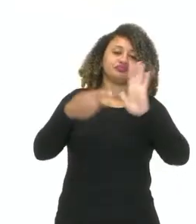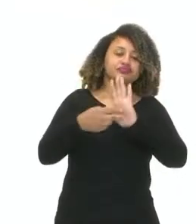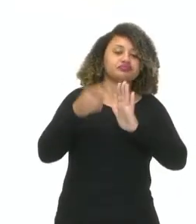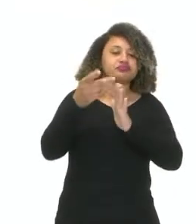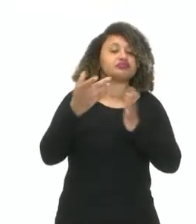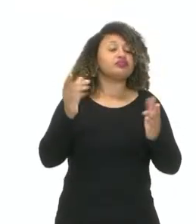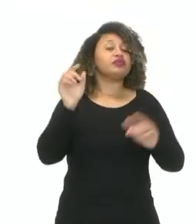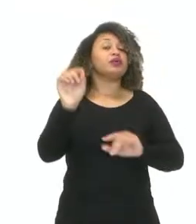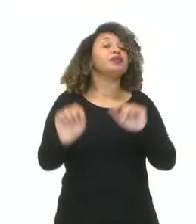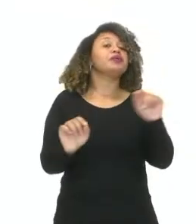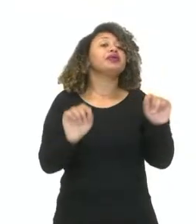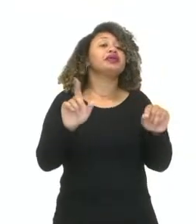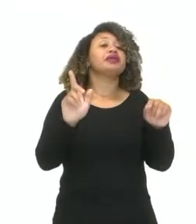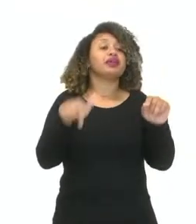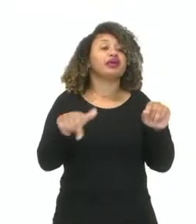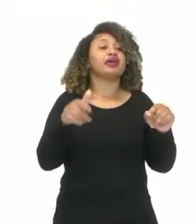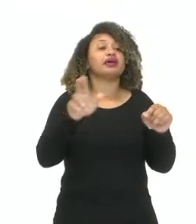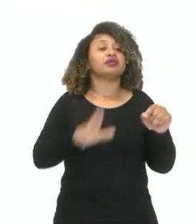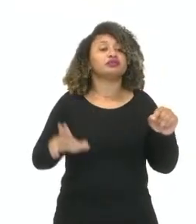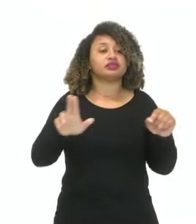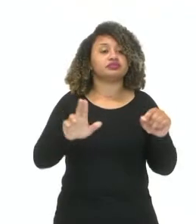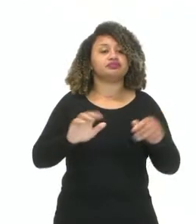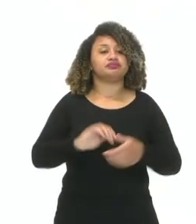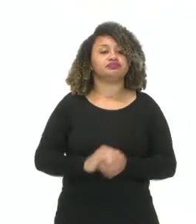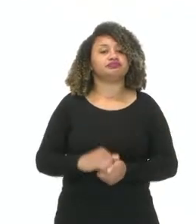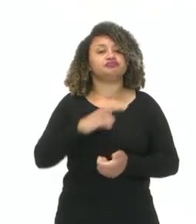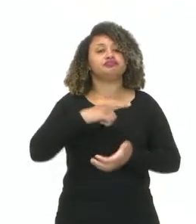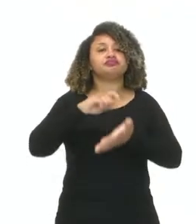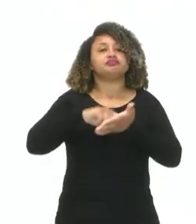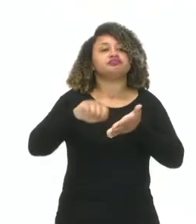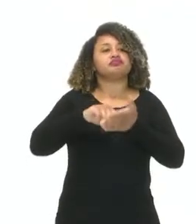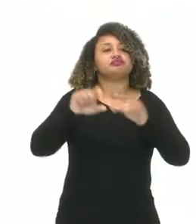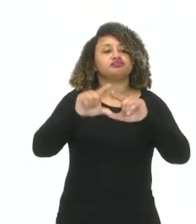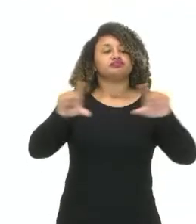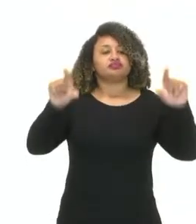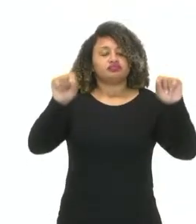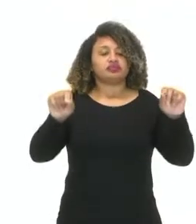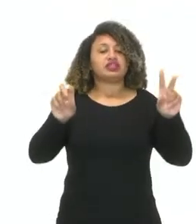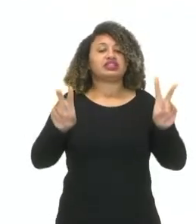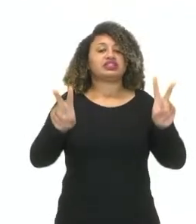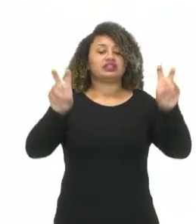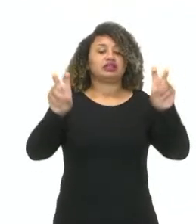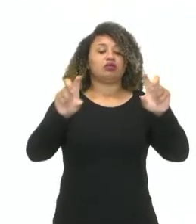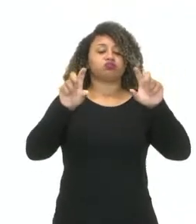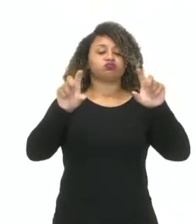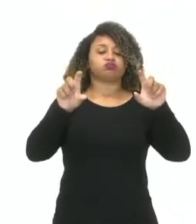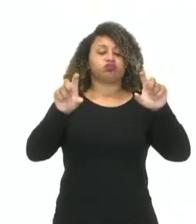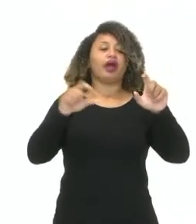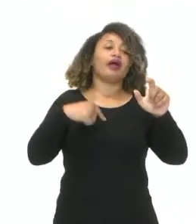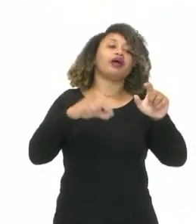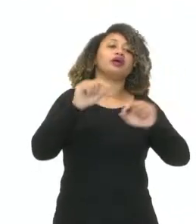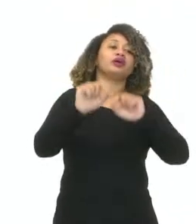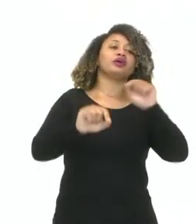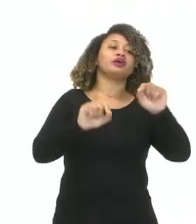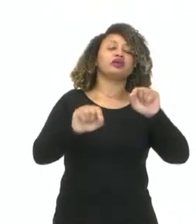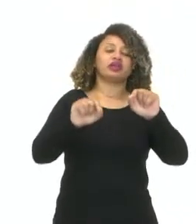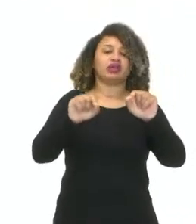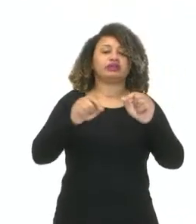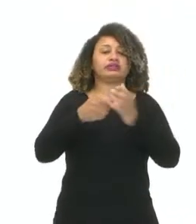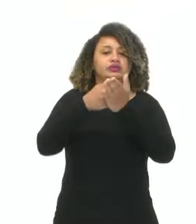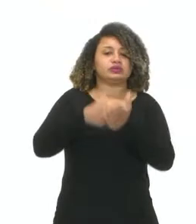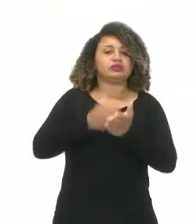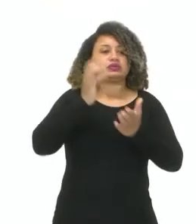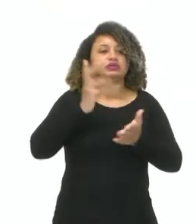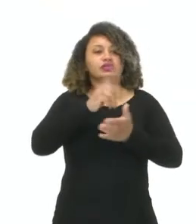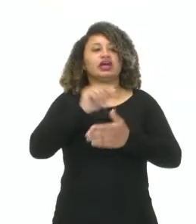Que recurso é esse? Então, escrito aqui, ó, em caixa alta, ditadura da beleza, é um sintagma, né? Então, ele